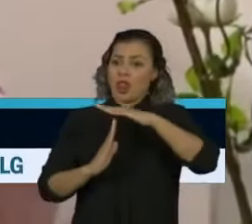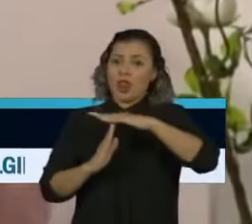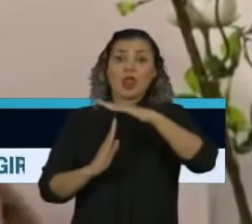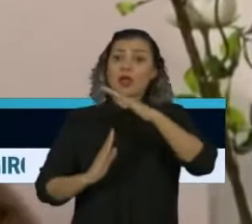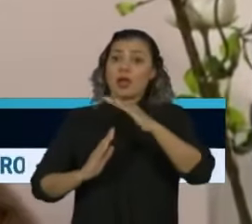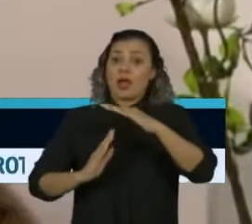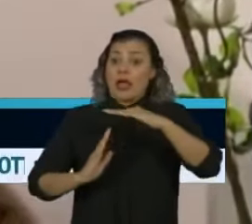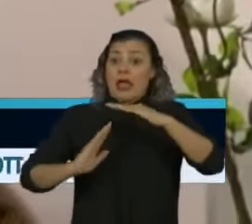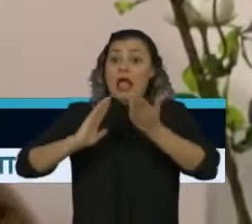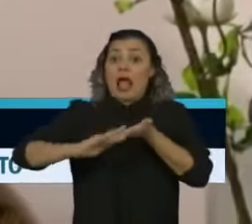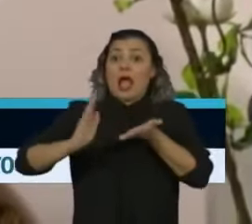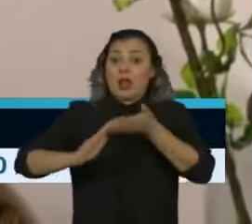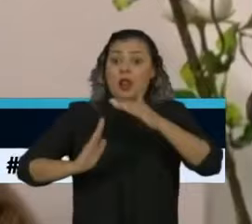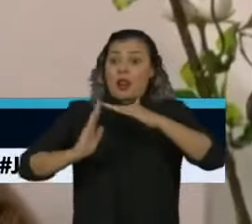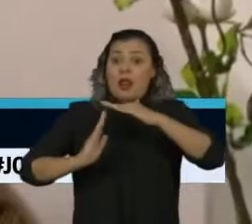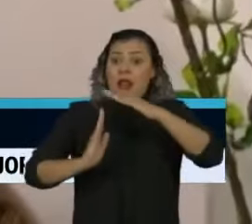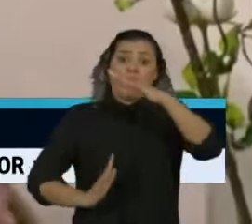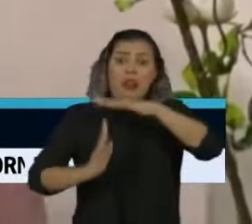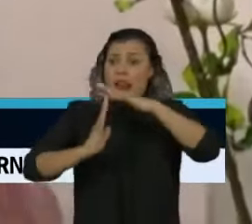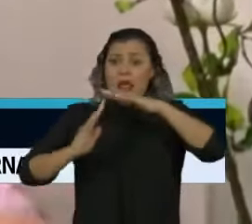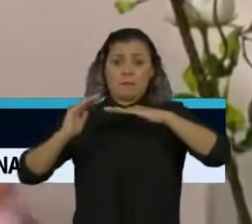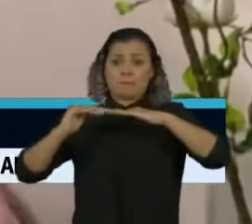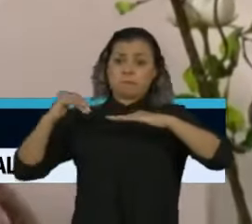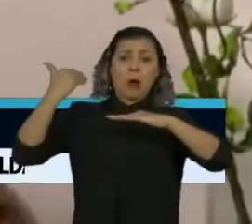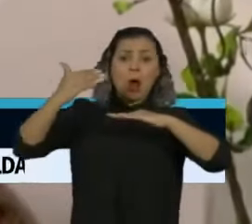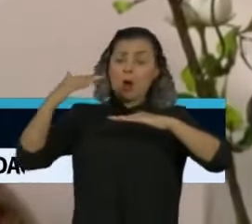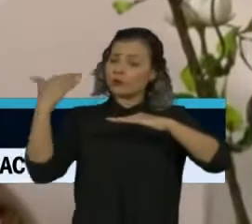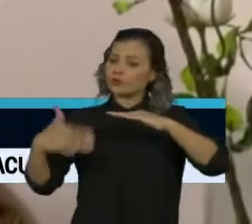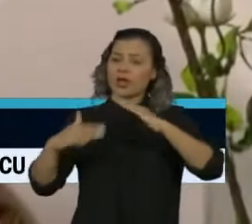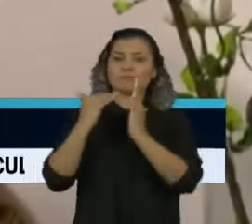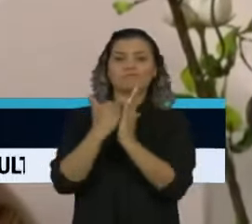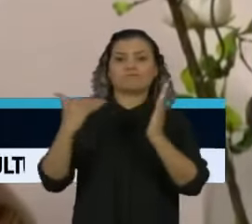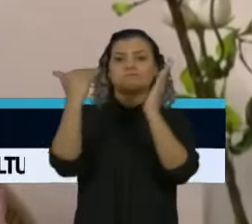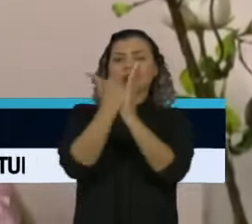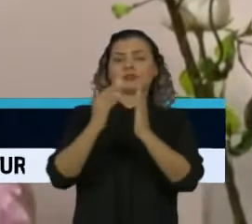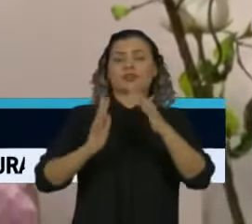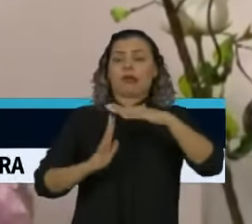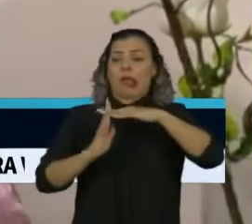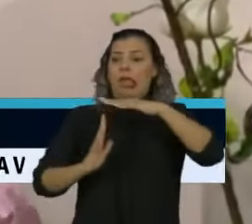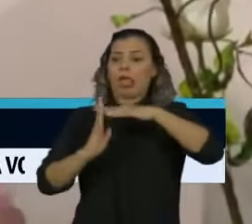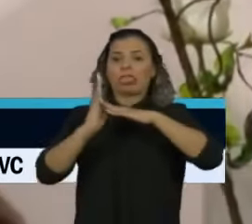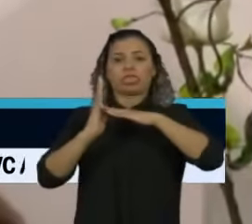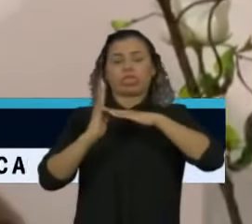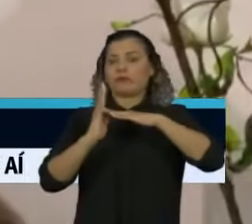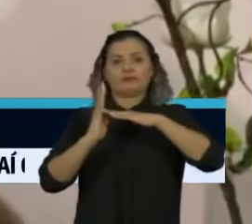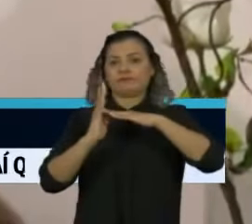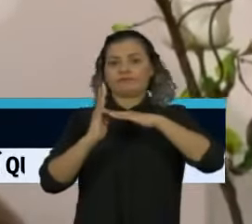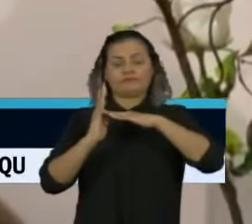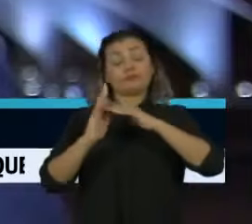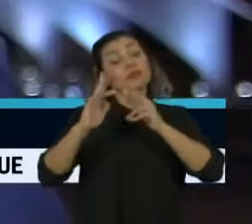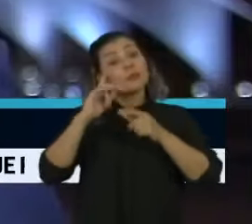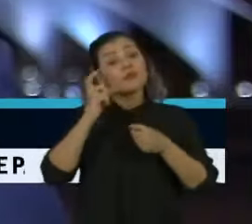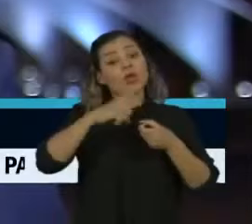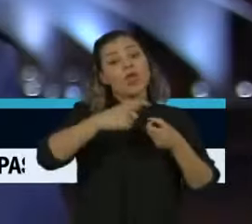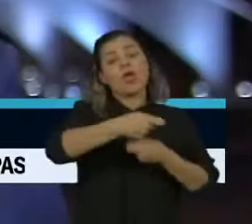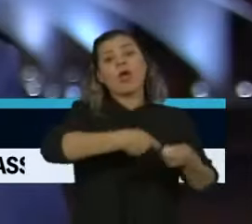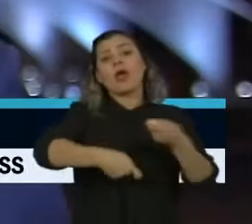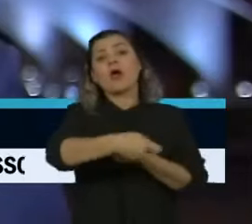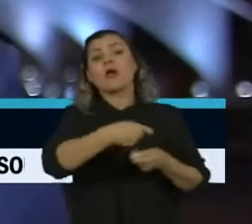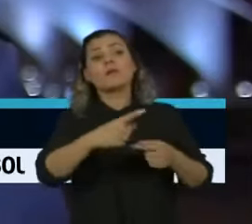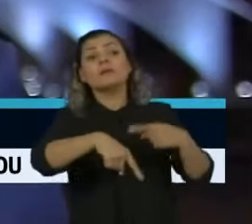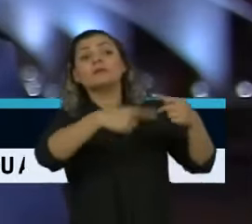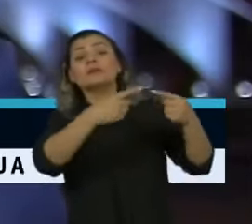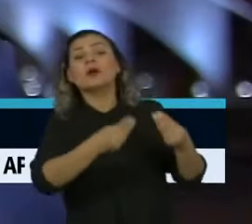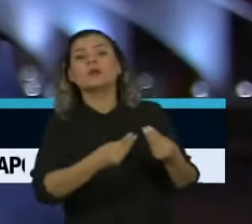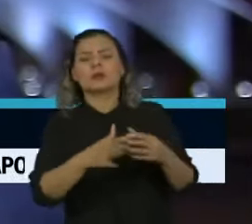está exaurido financeiramente, eu acho que dá para esperar um pouquinho mais, para ver como é que será a retomada da economia. Mas não são apenas